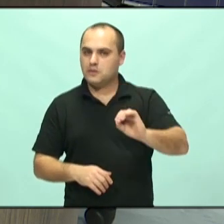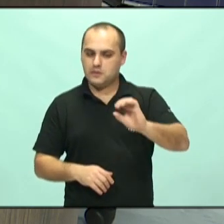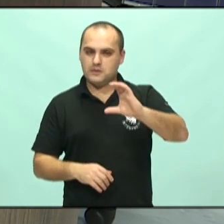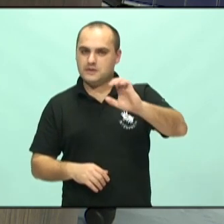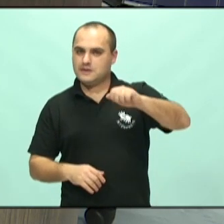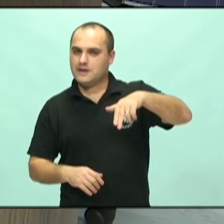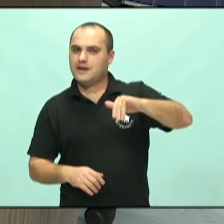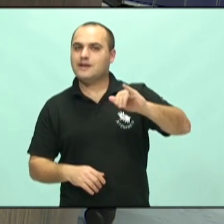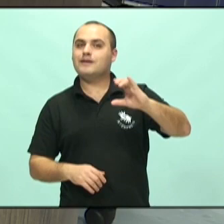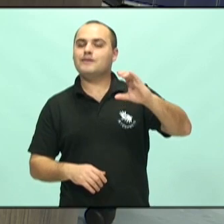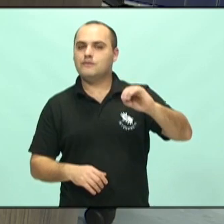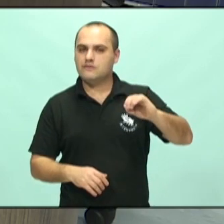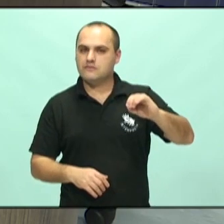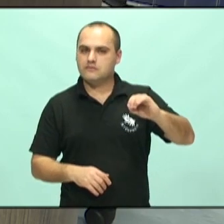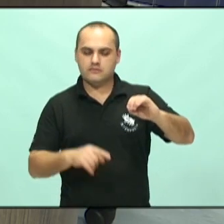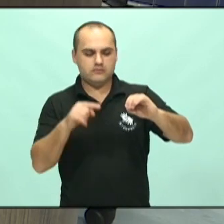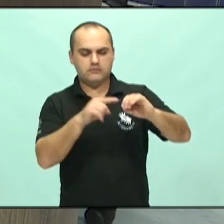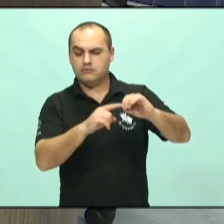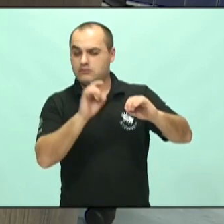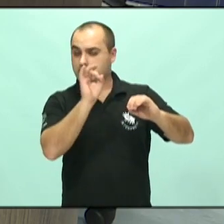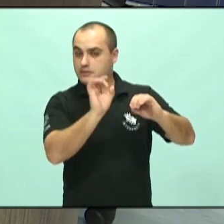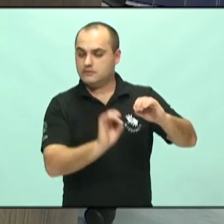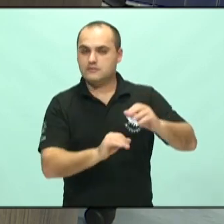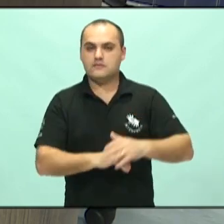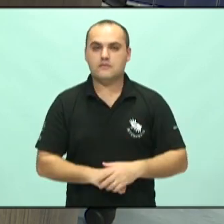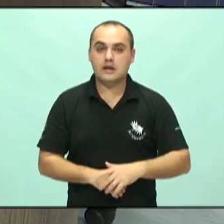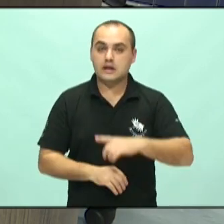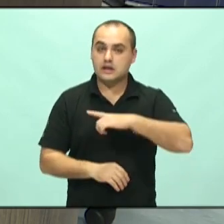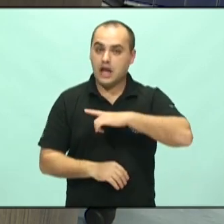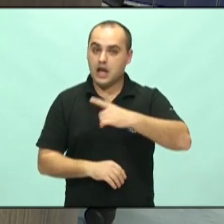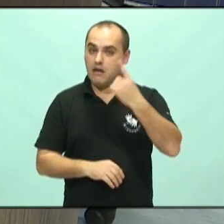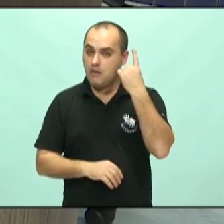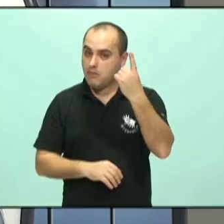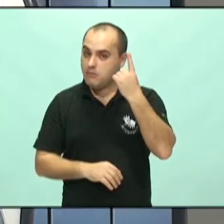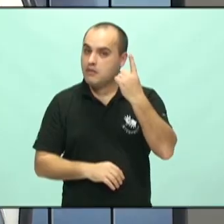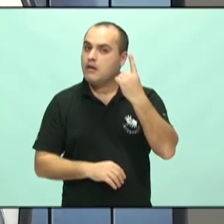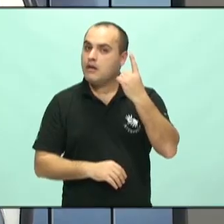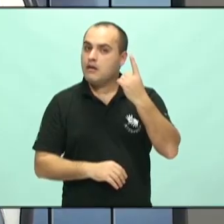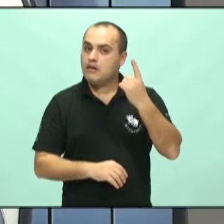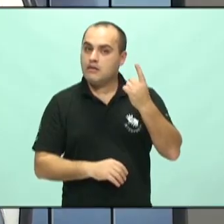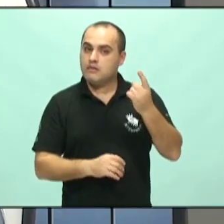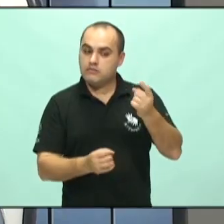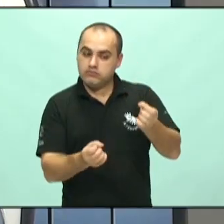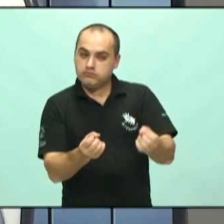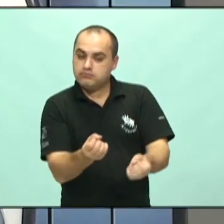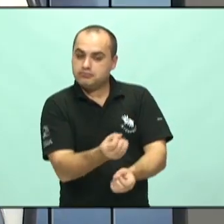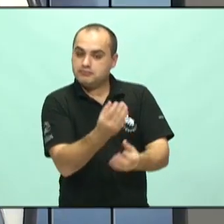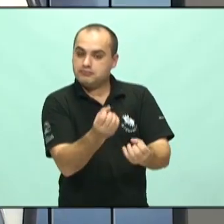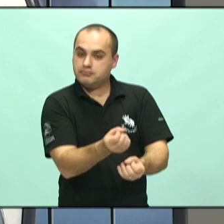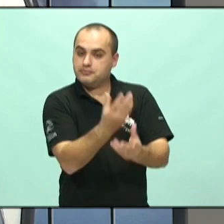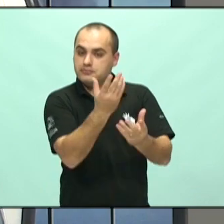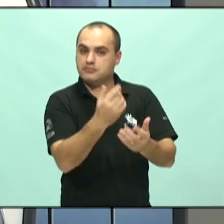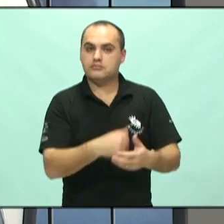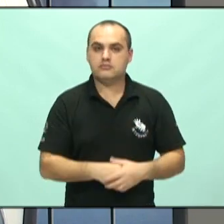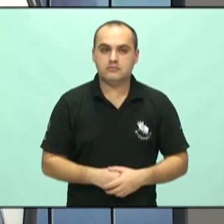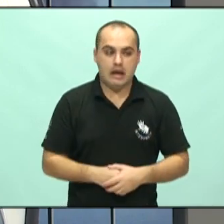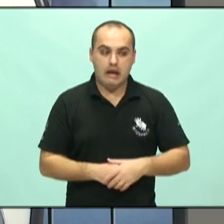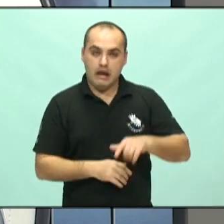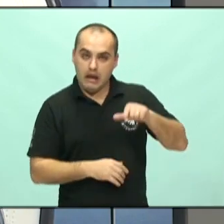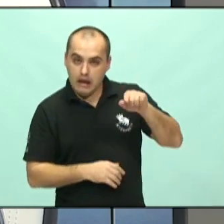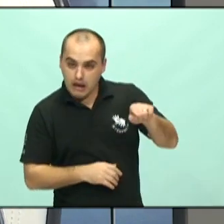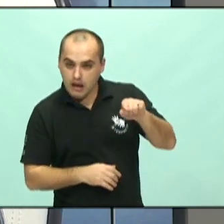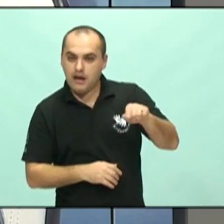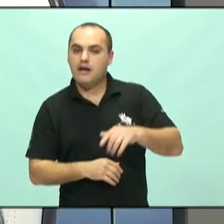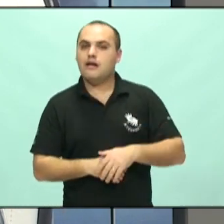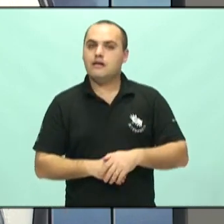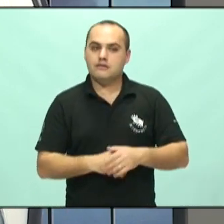tem uma produtora. A Carol não é uma atriz que também produz, que também faz isso. Não, ela é a produtora do grupo. E isso fez